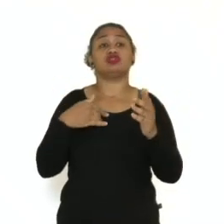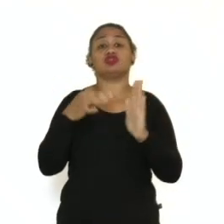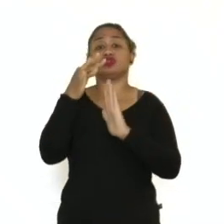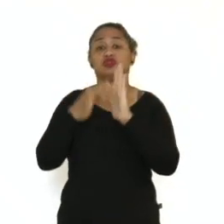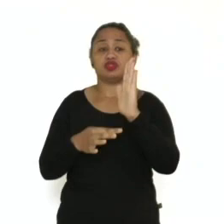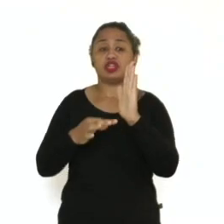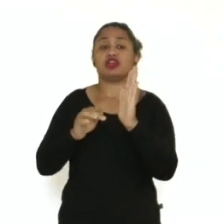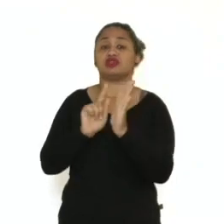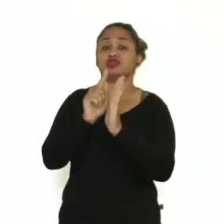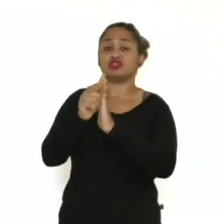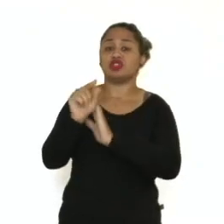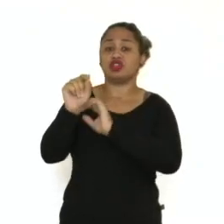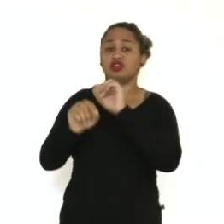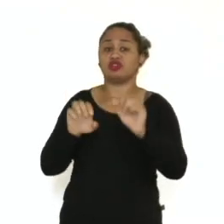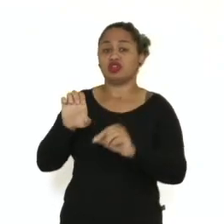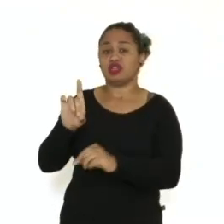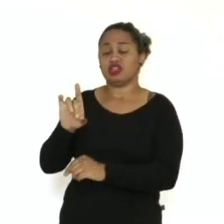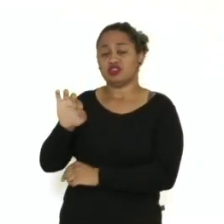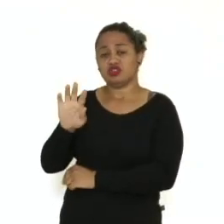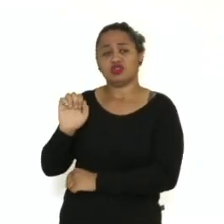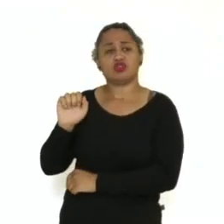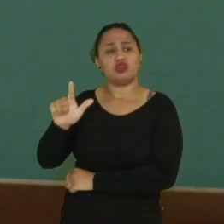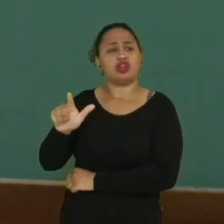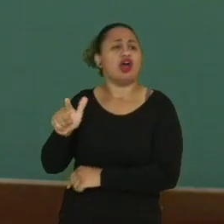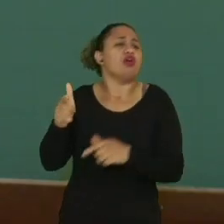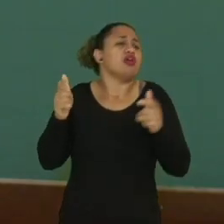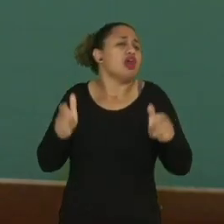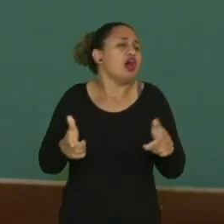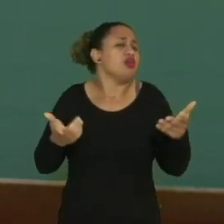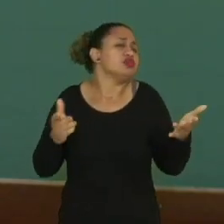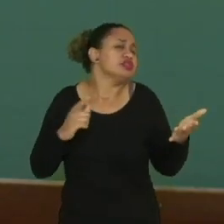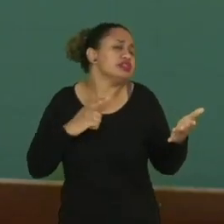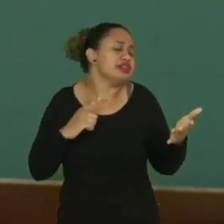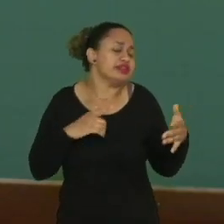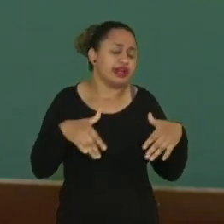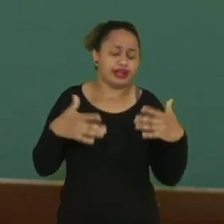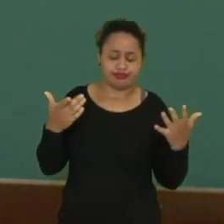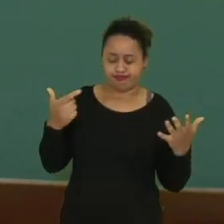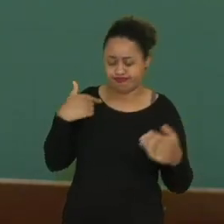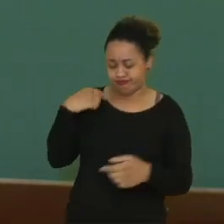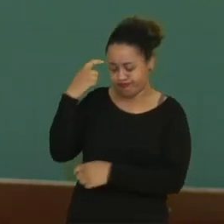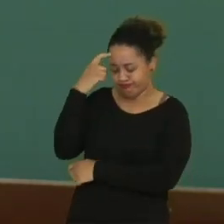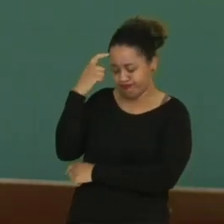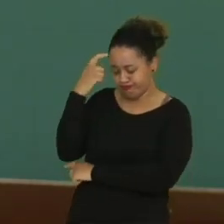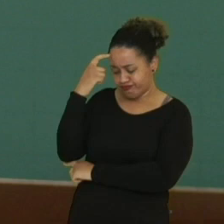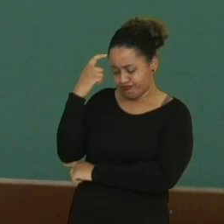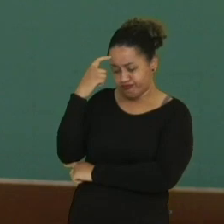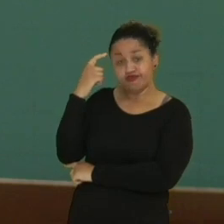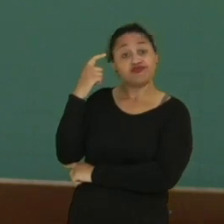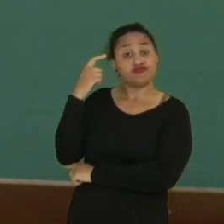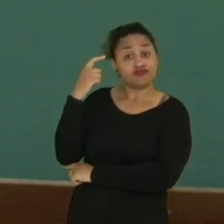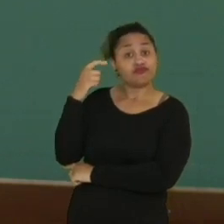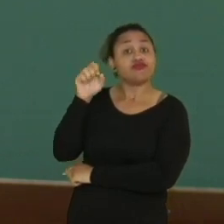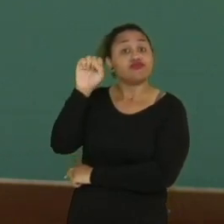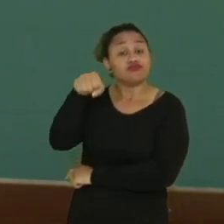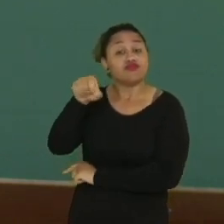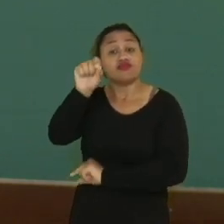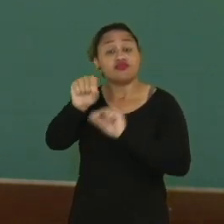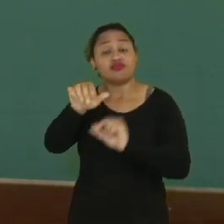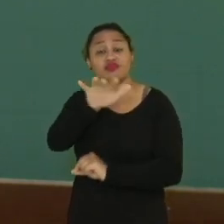E o editorial circula em que meio? Pensando, sim, circula no